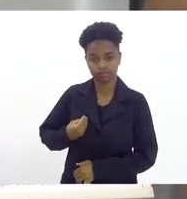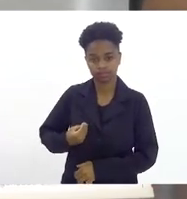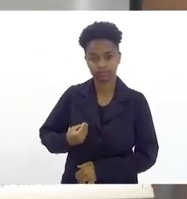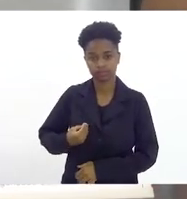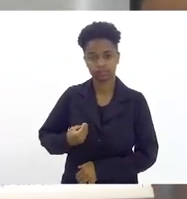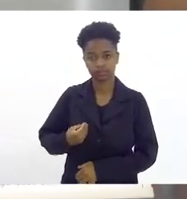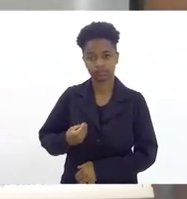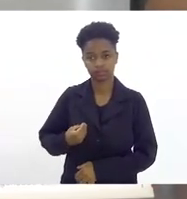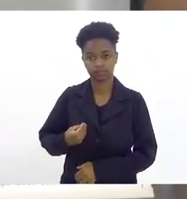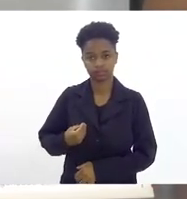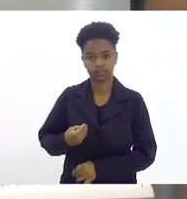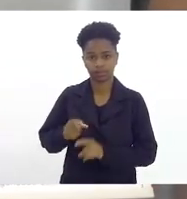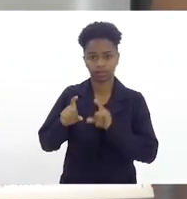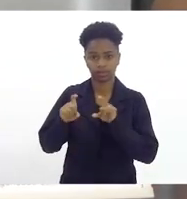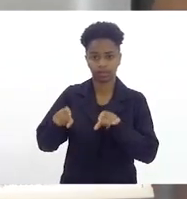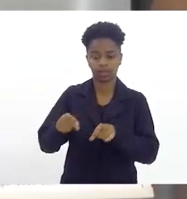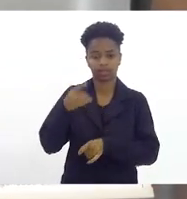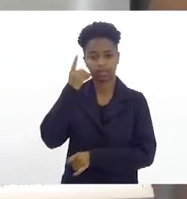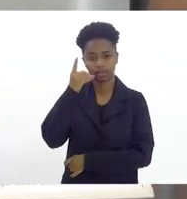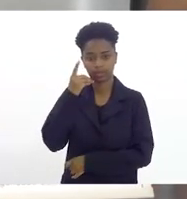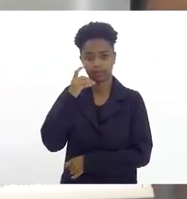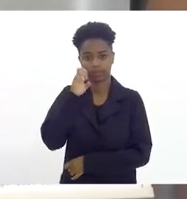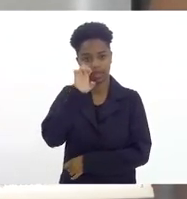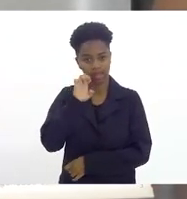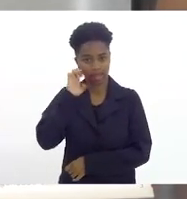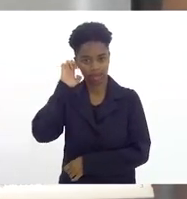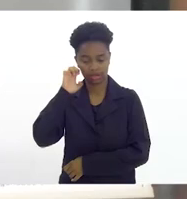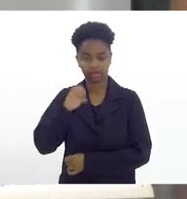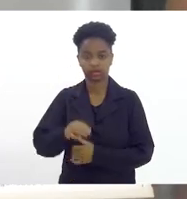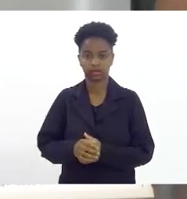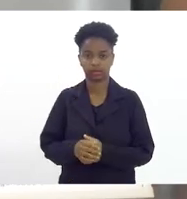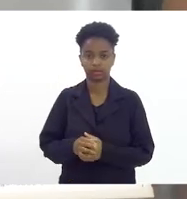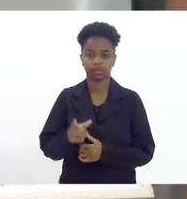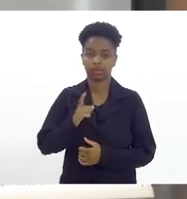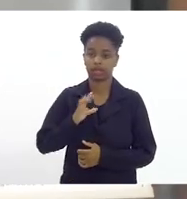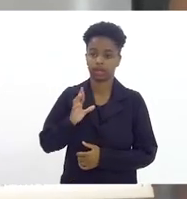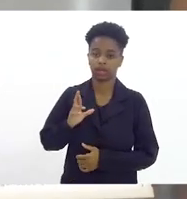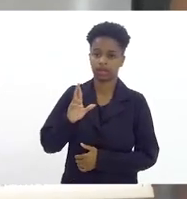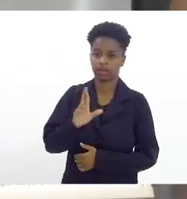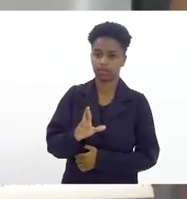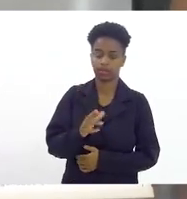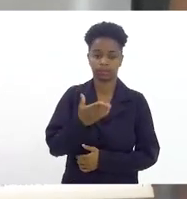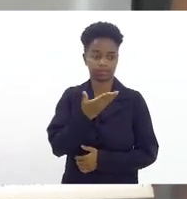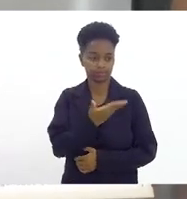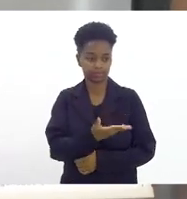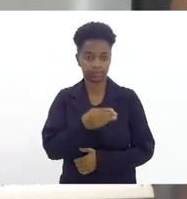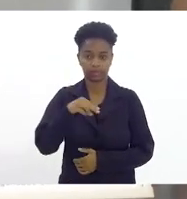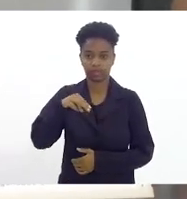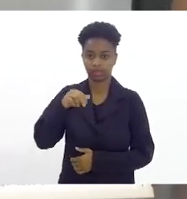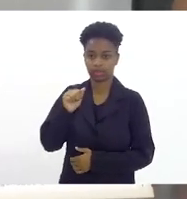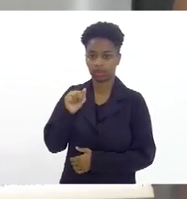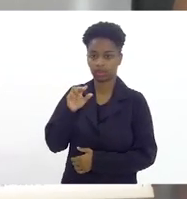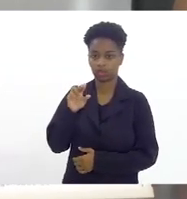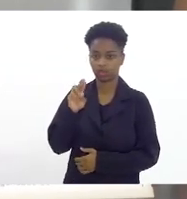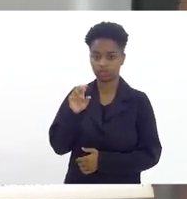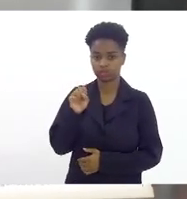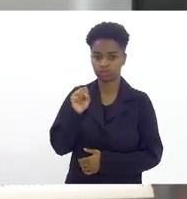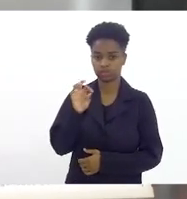mandata da deputada Érica takmotta que representada pela que ele disse Manaus